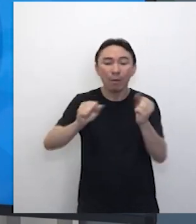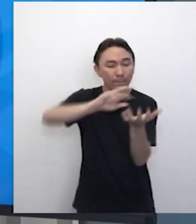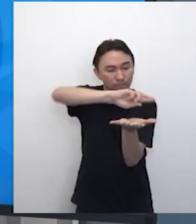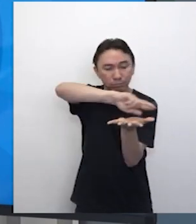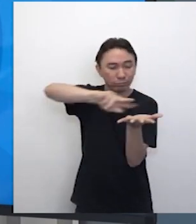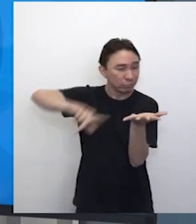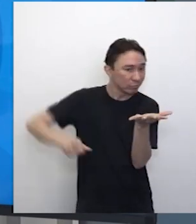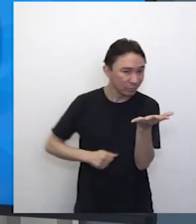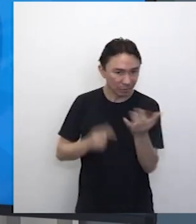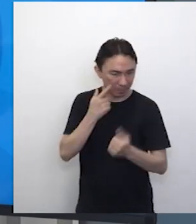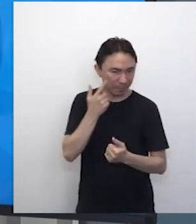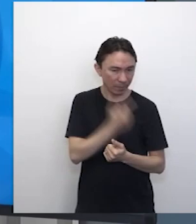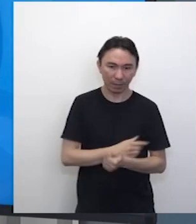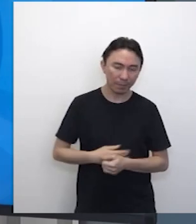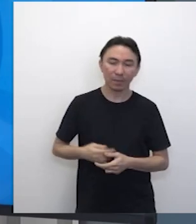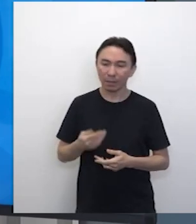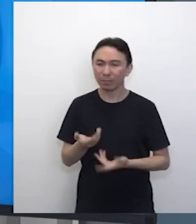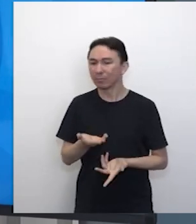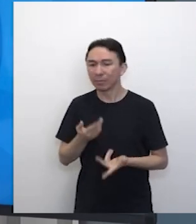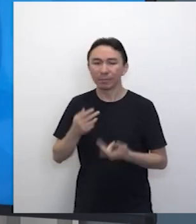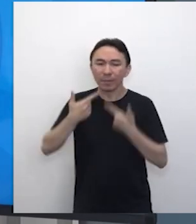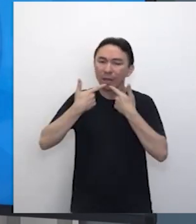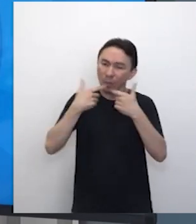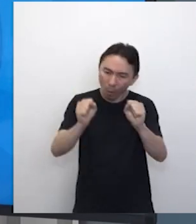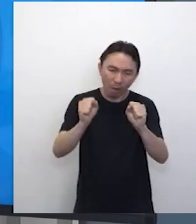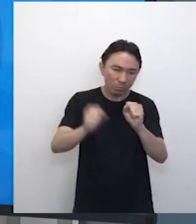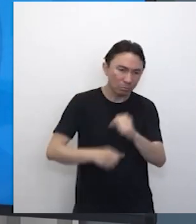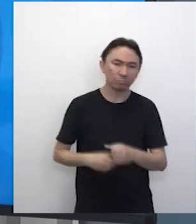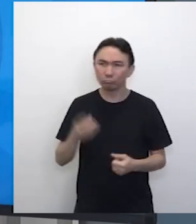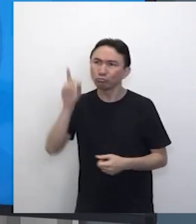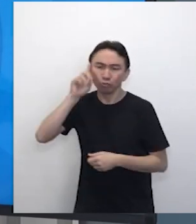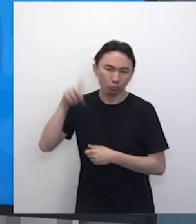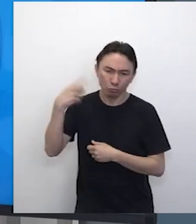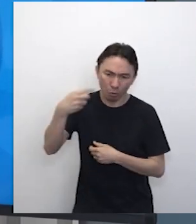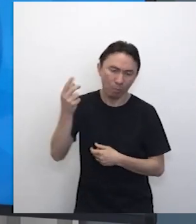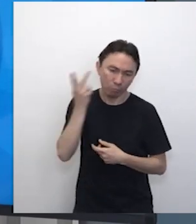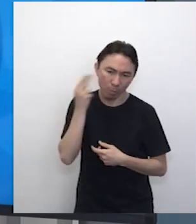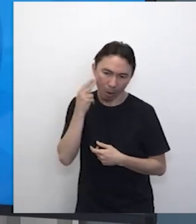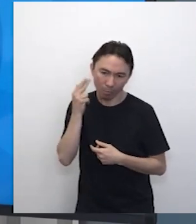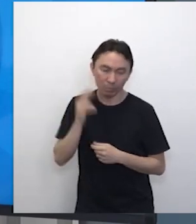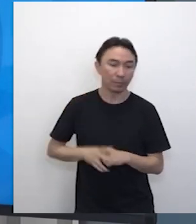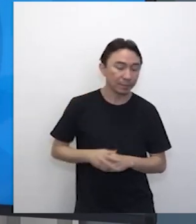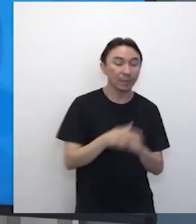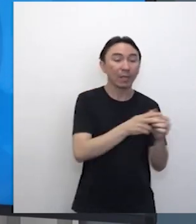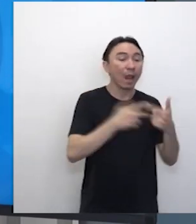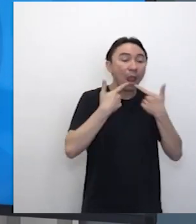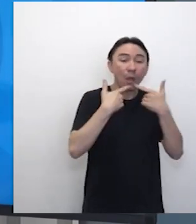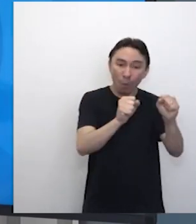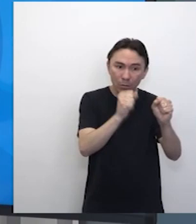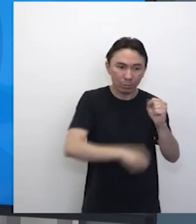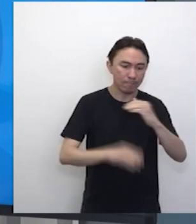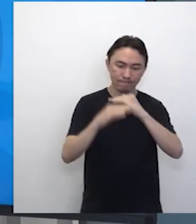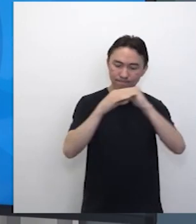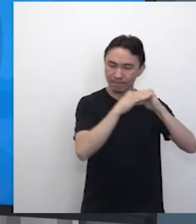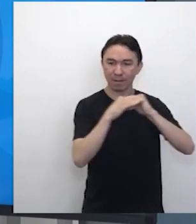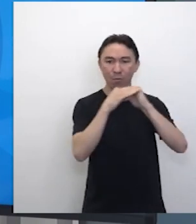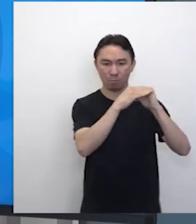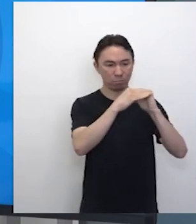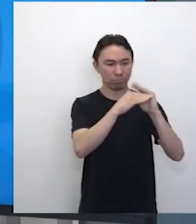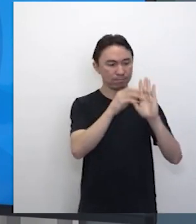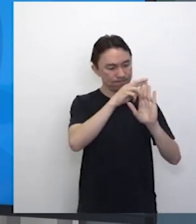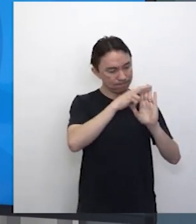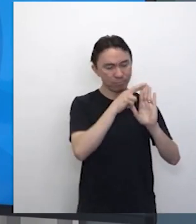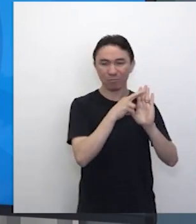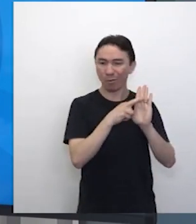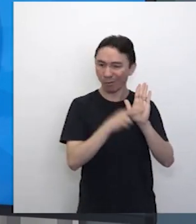linguagem coloquial, que é a linguagem do dia a dia, com a linguagem padrão, que é a normativa, aquela linguagem